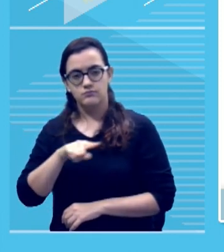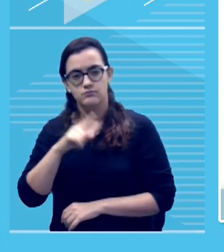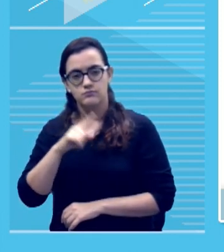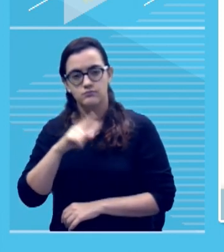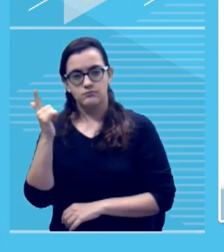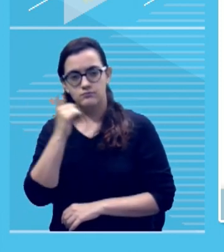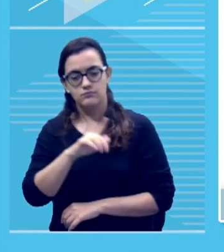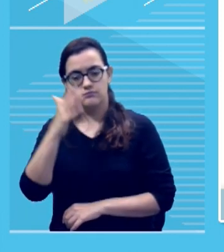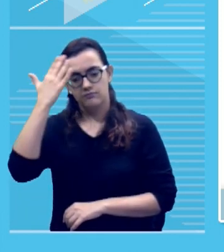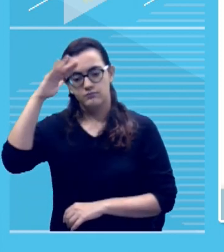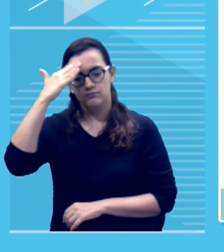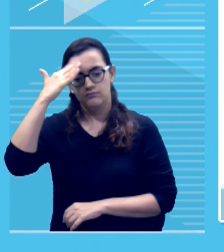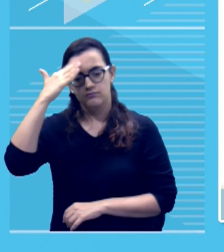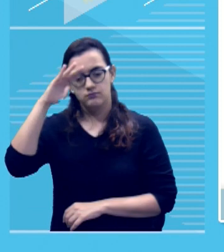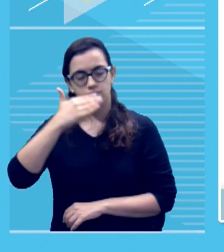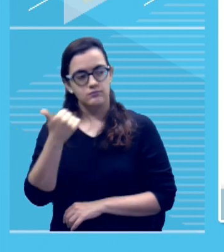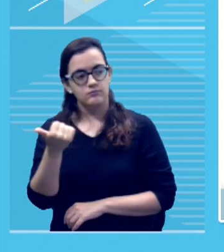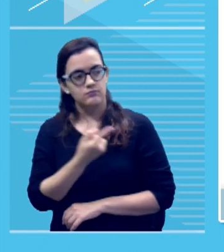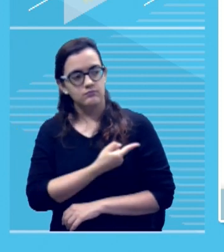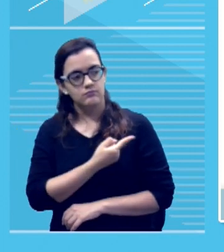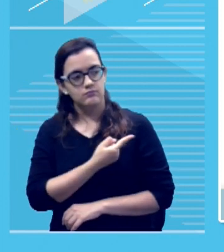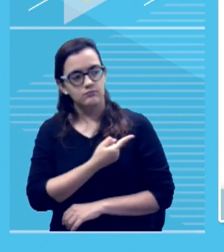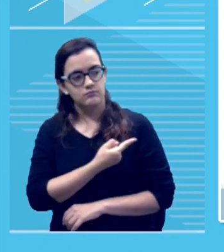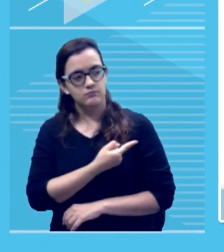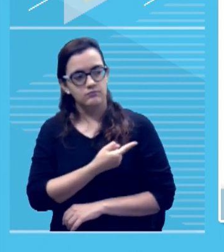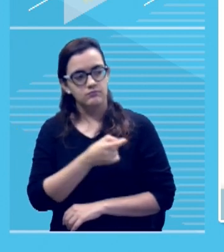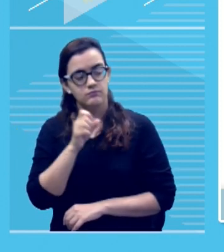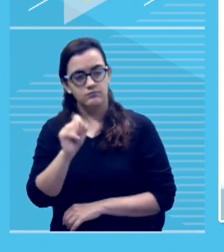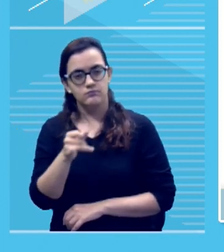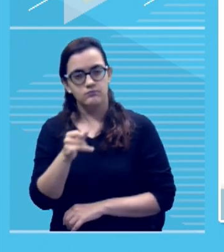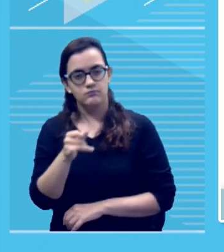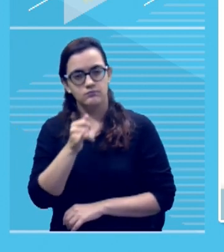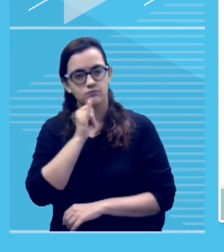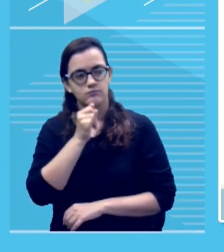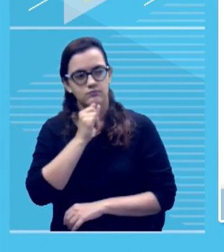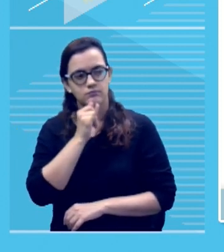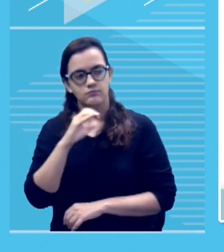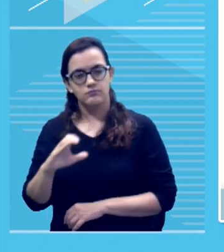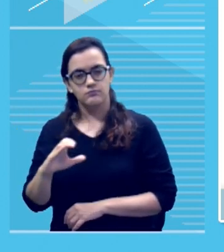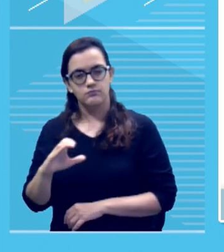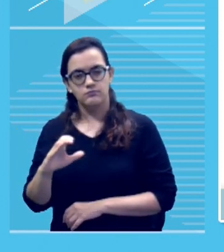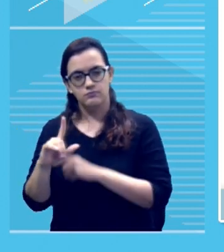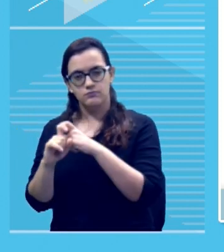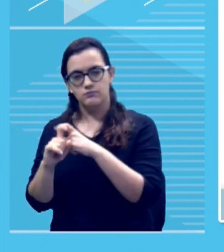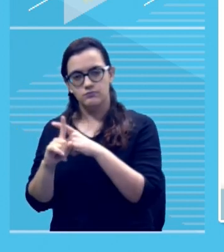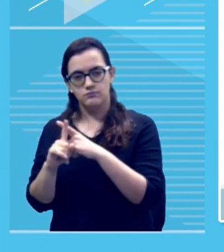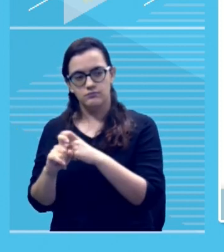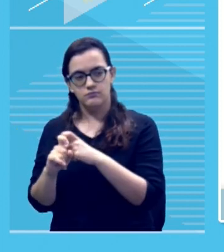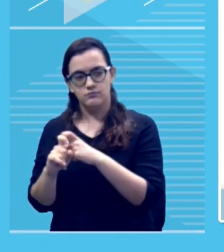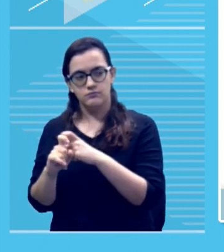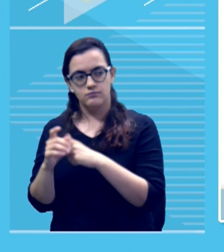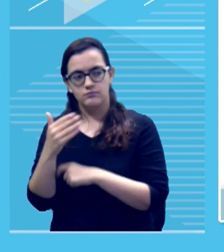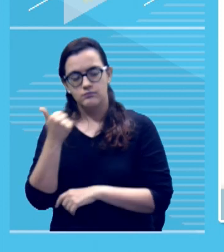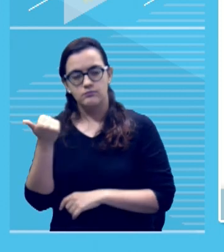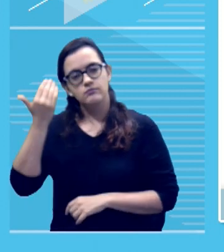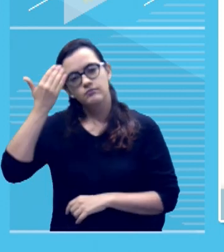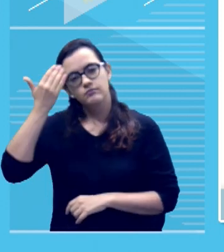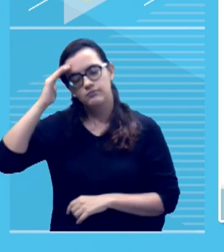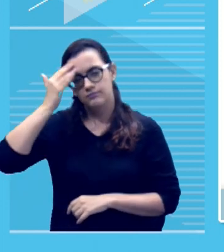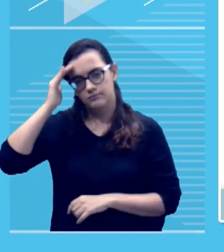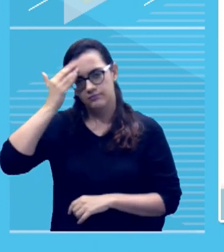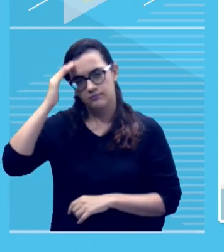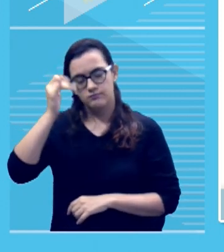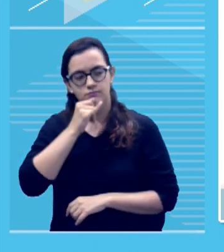aqui está aqui, ele, ó. É o outro ligante, ó. Então, se tem carbono assimétrico, tem isomeria ótica. Se